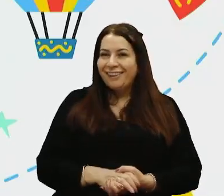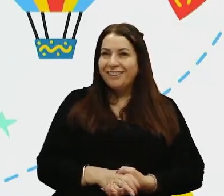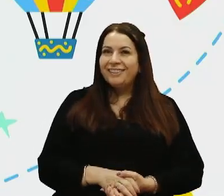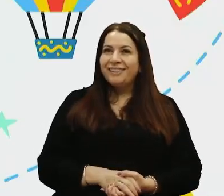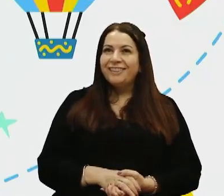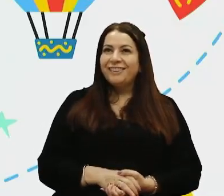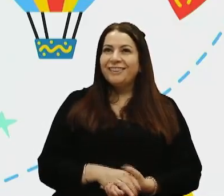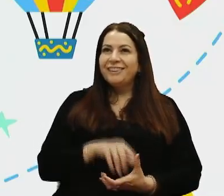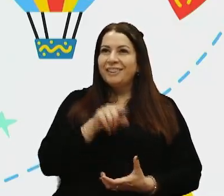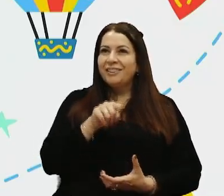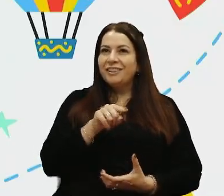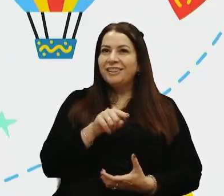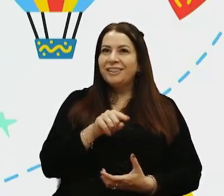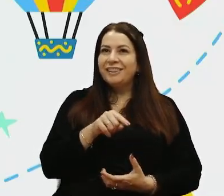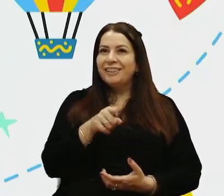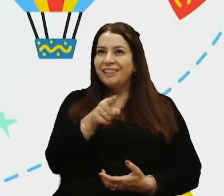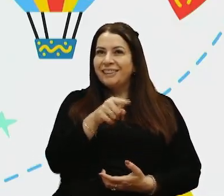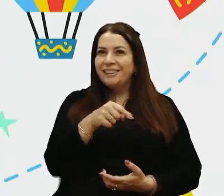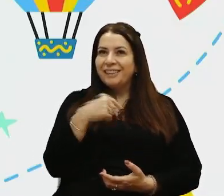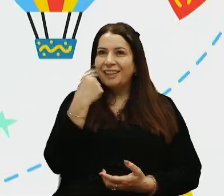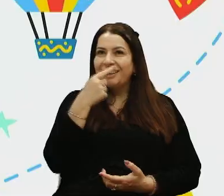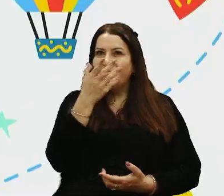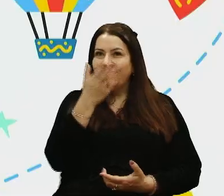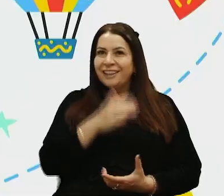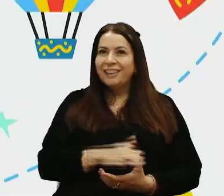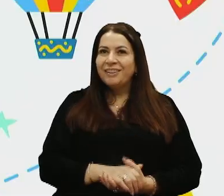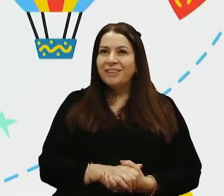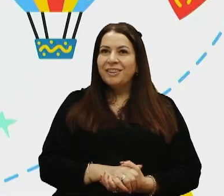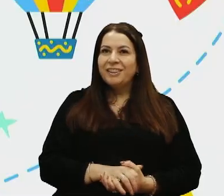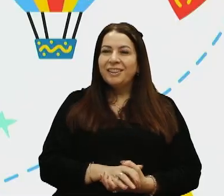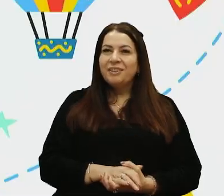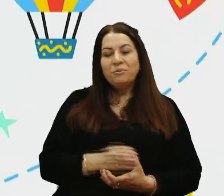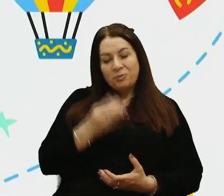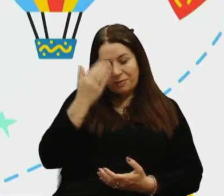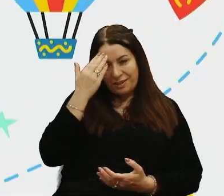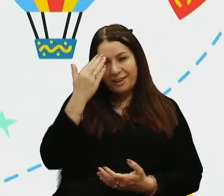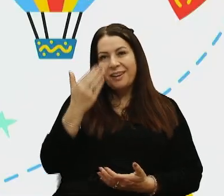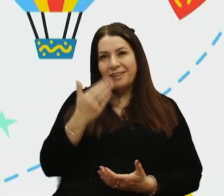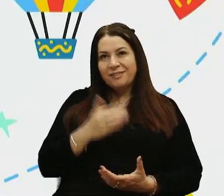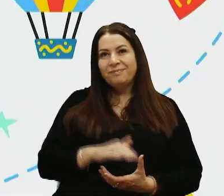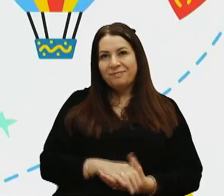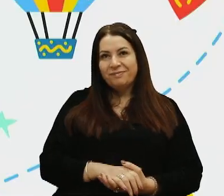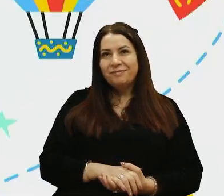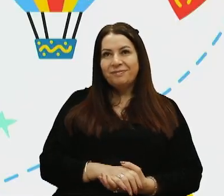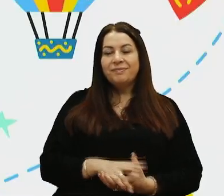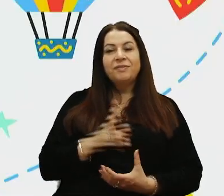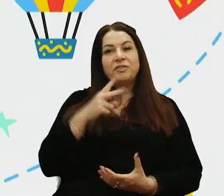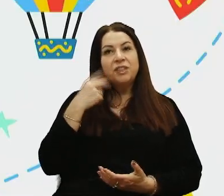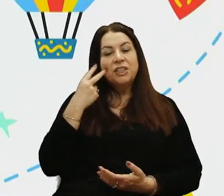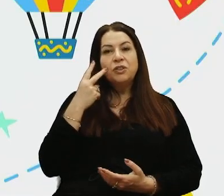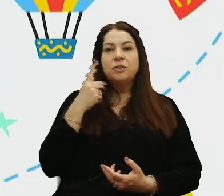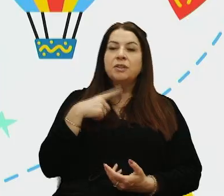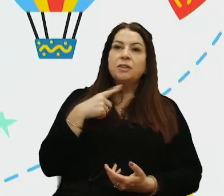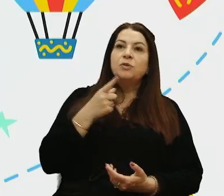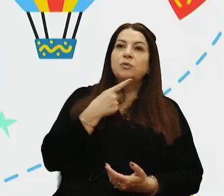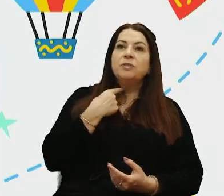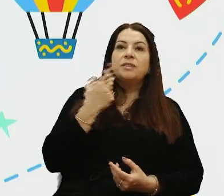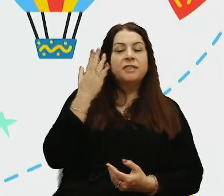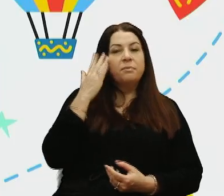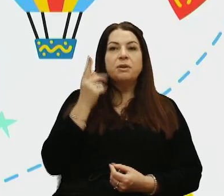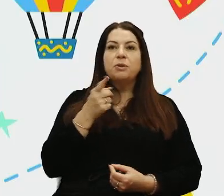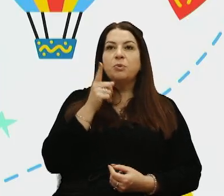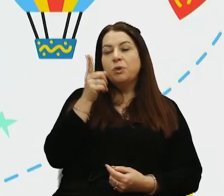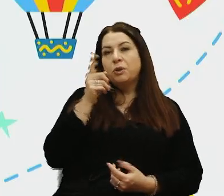De onde é que vocês acharam isso aqui? Então, muito obrigado. Vereador, a gente gostaria de saber o